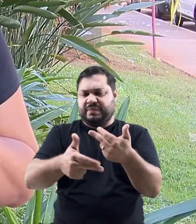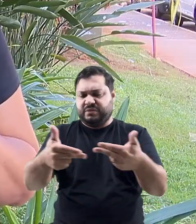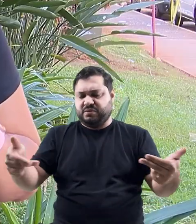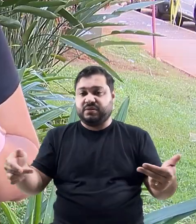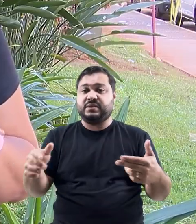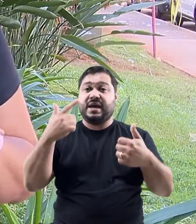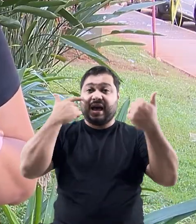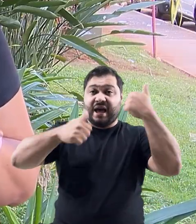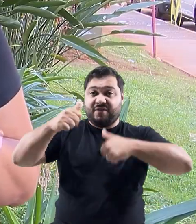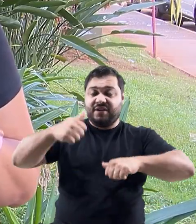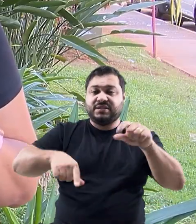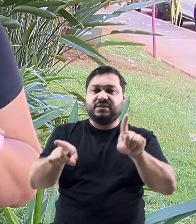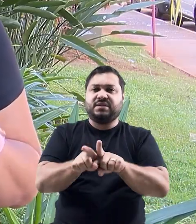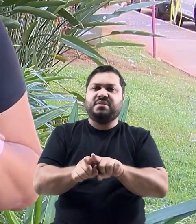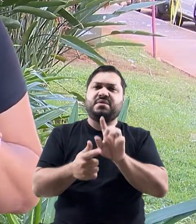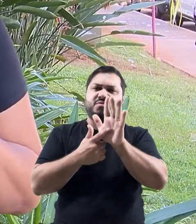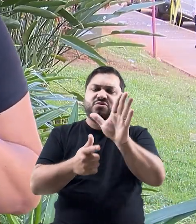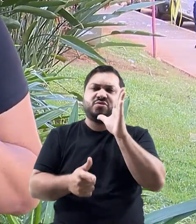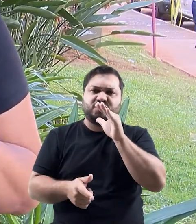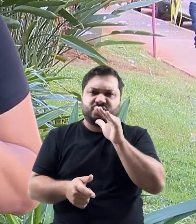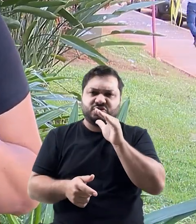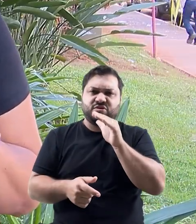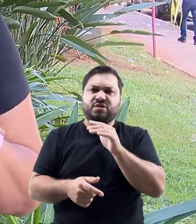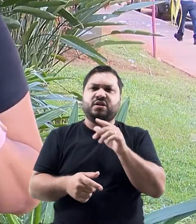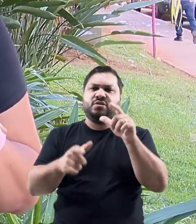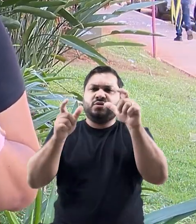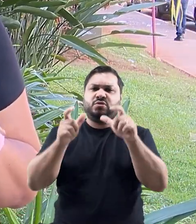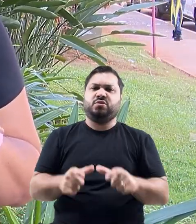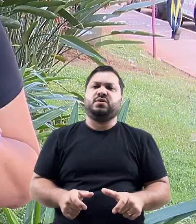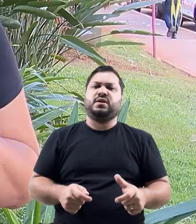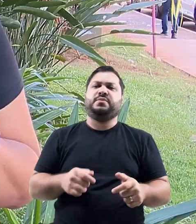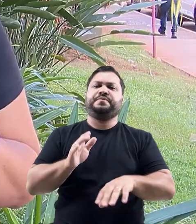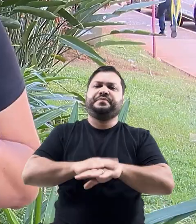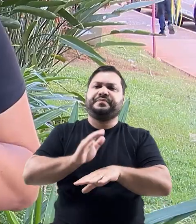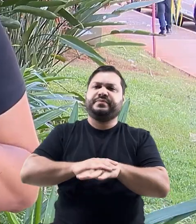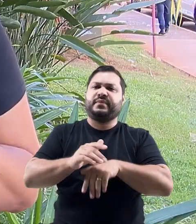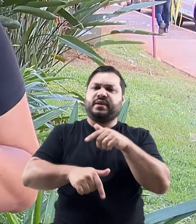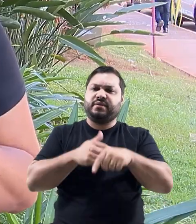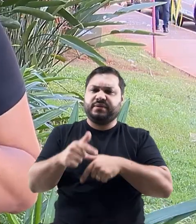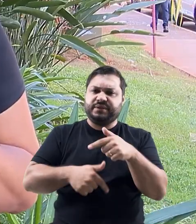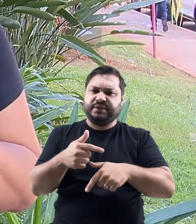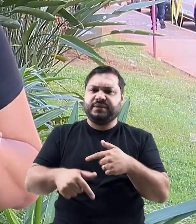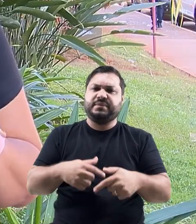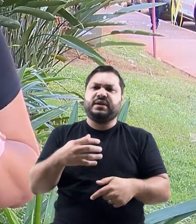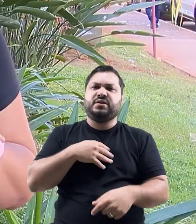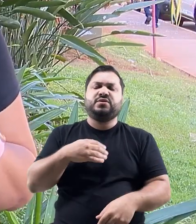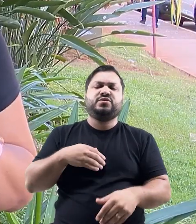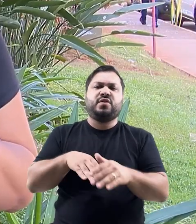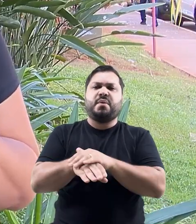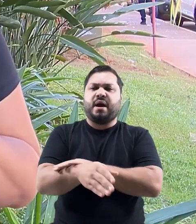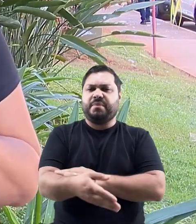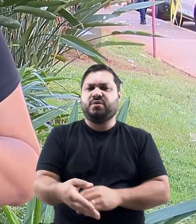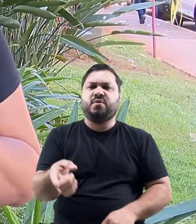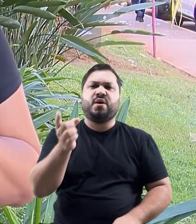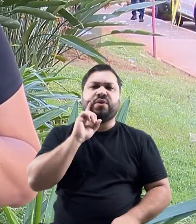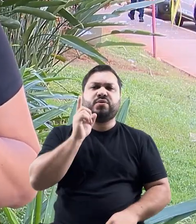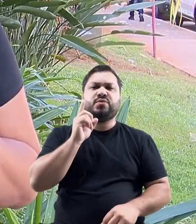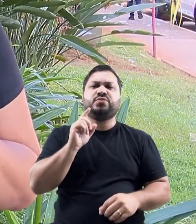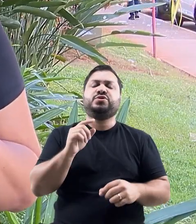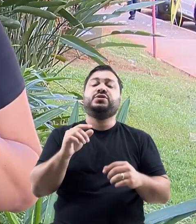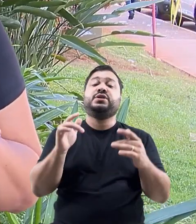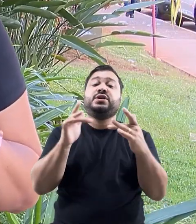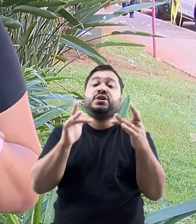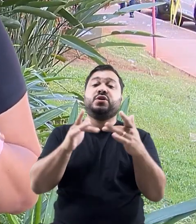líquidos. A avaliação também demonstrou que os servidores lotados no local executam suas atividades de forma habitual e diária,